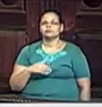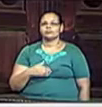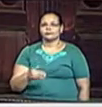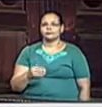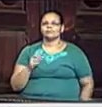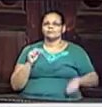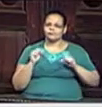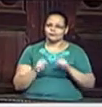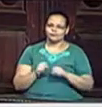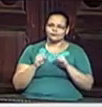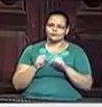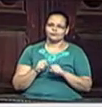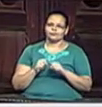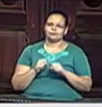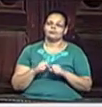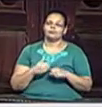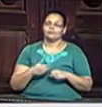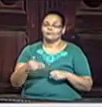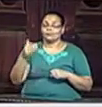Explodiu de muito.